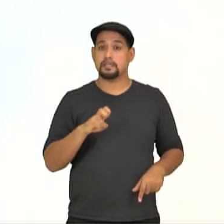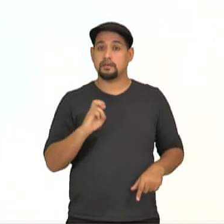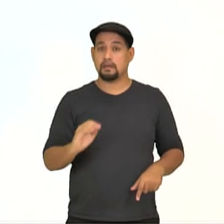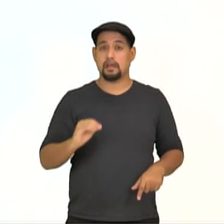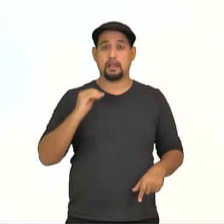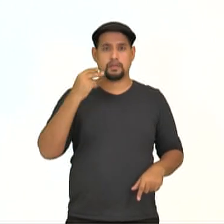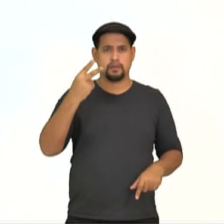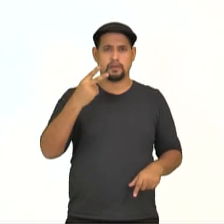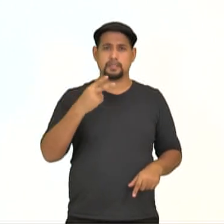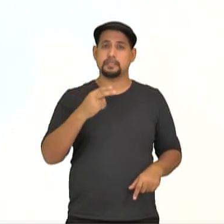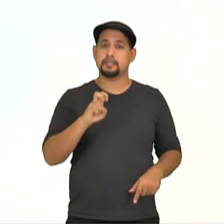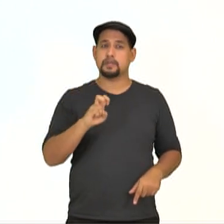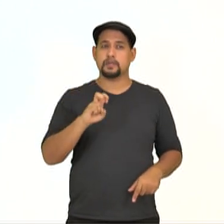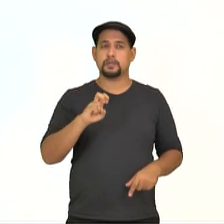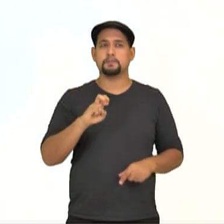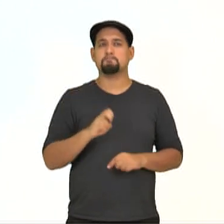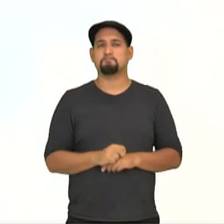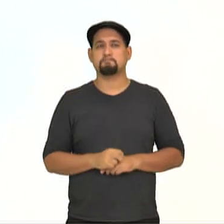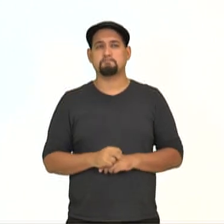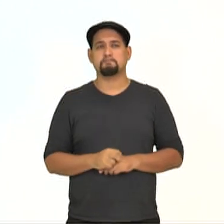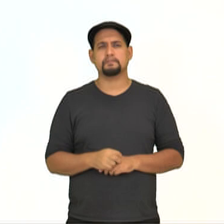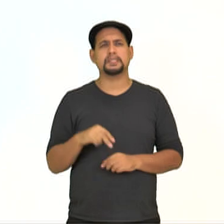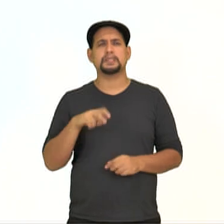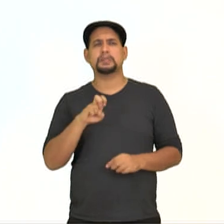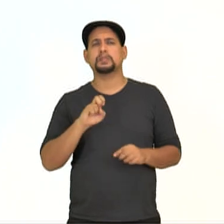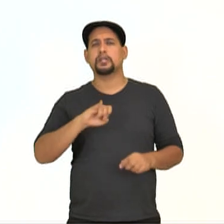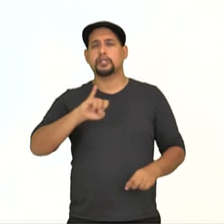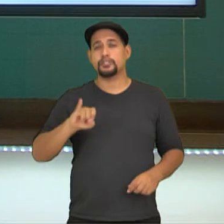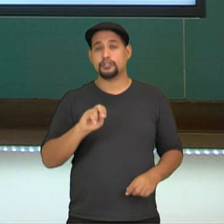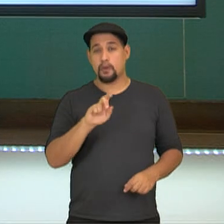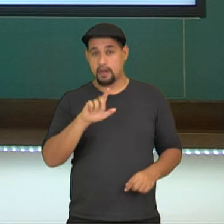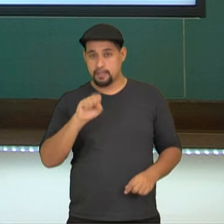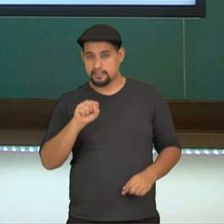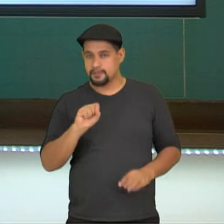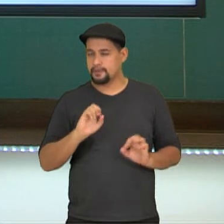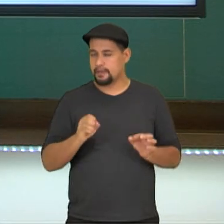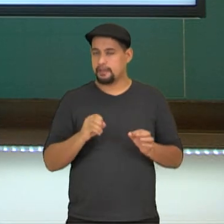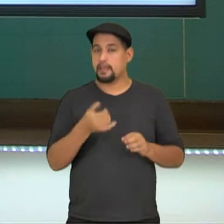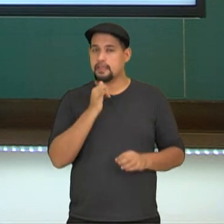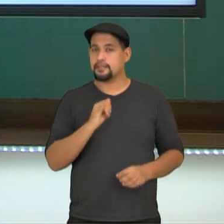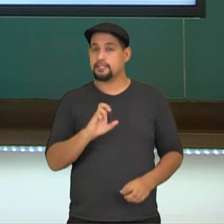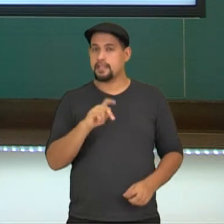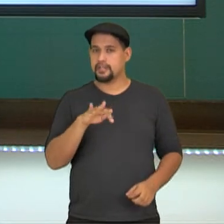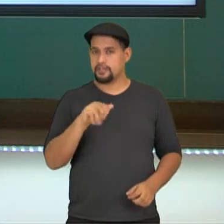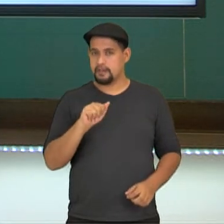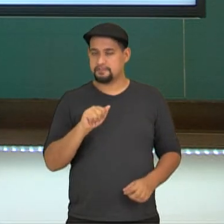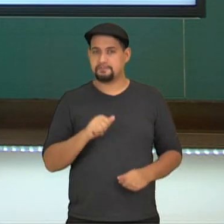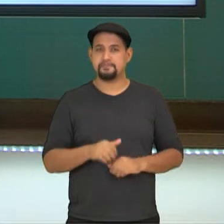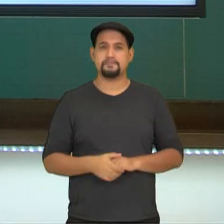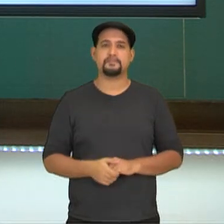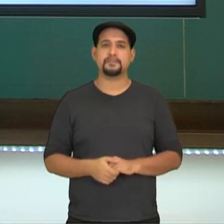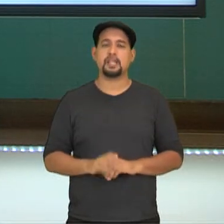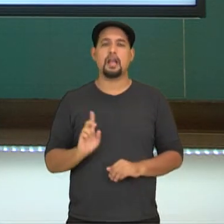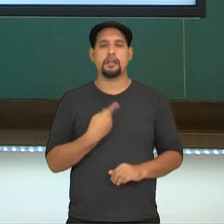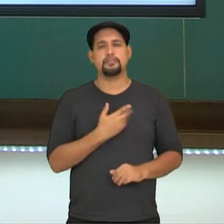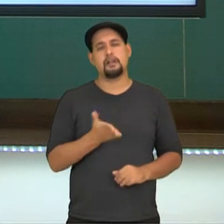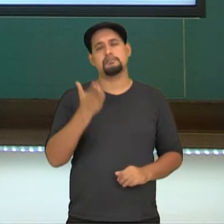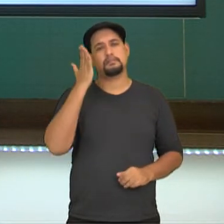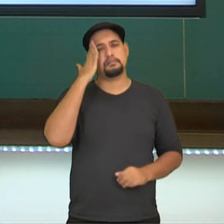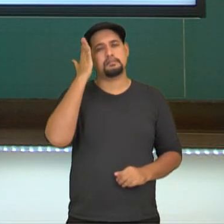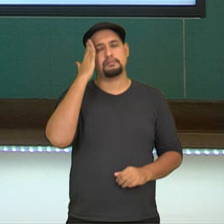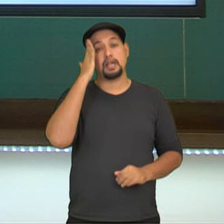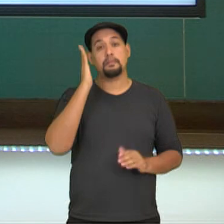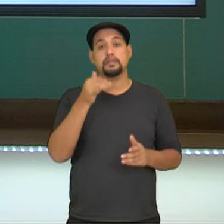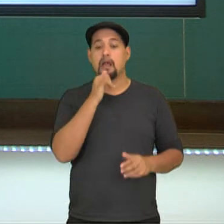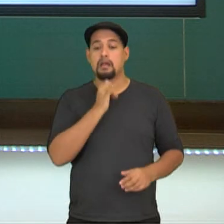0,2, 5 joules. A velocidade é deduzida da energia cinética, tá ok? Então, nós sabemos